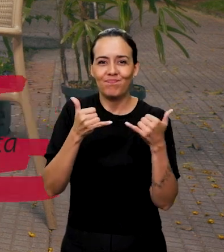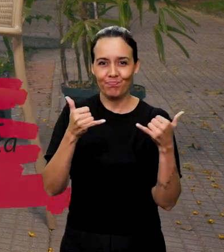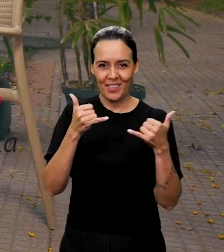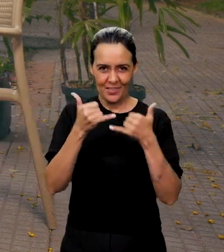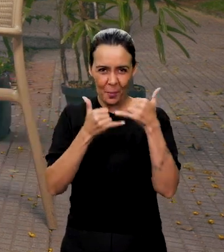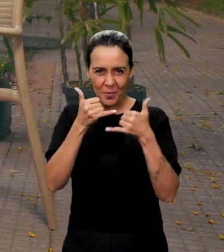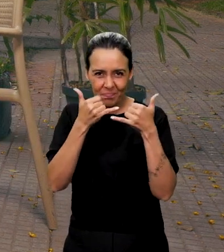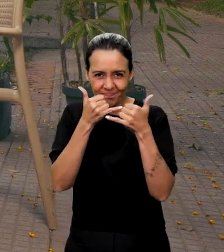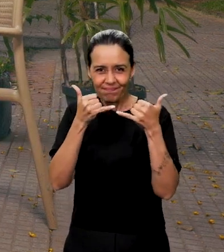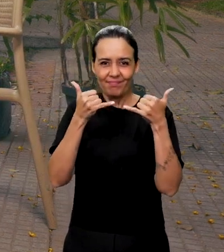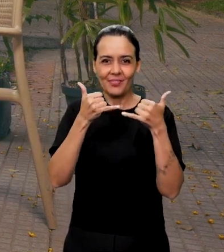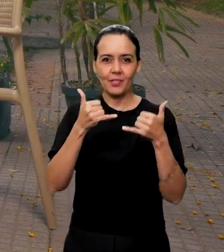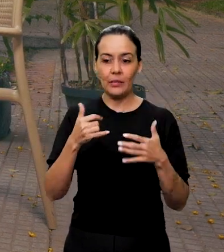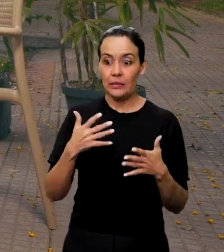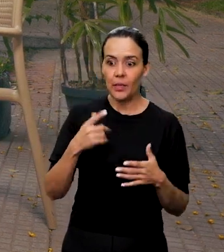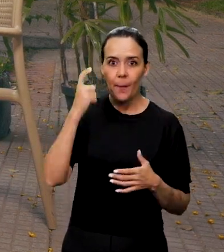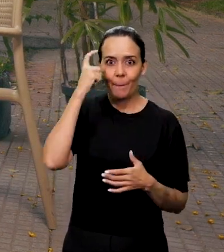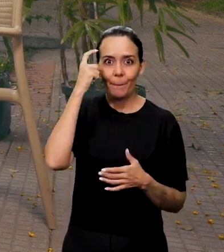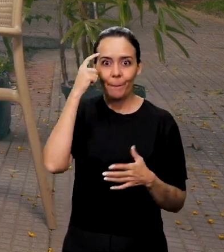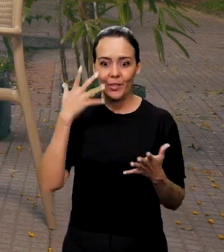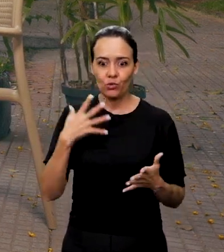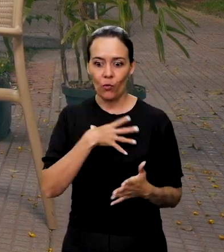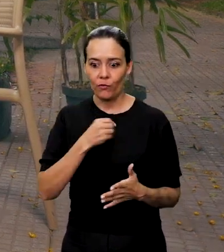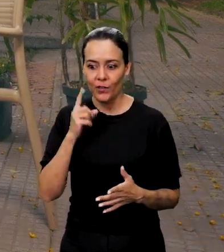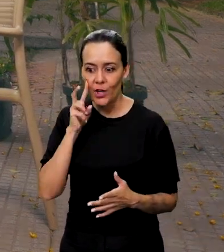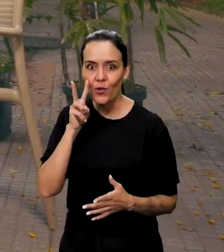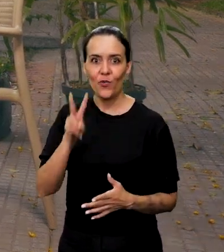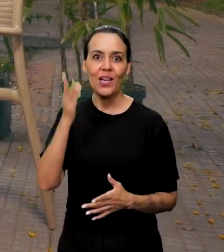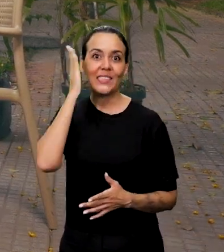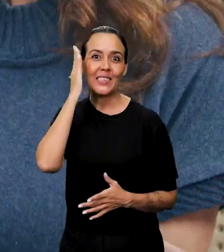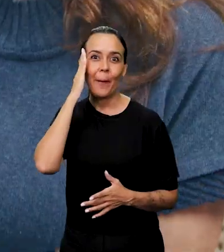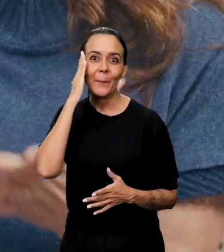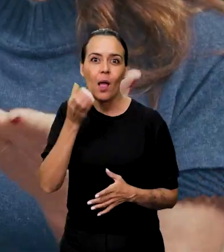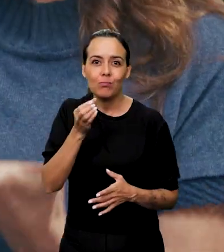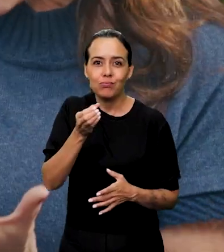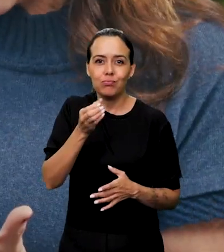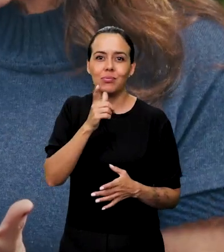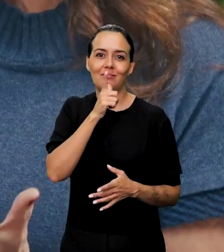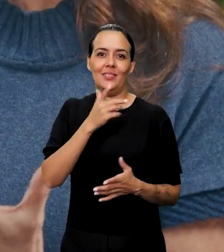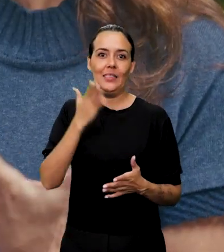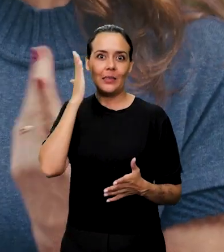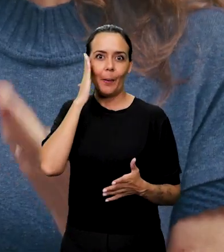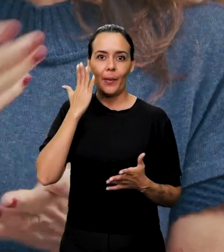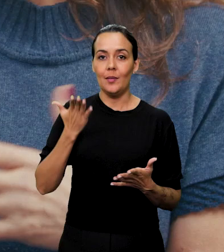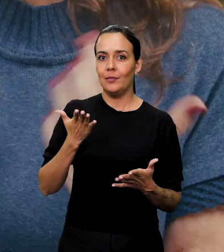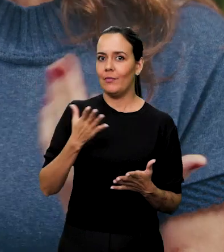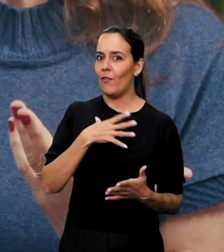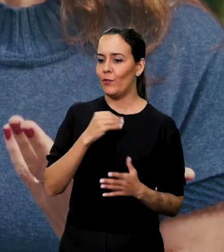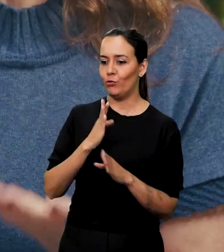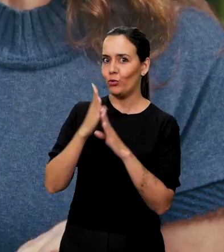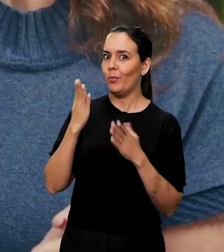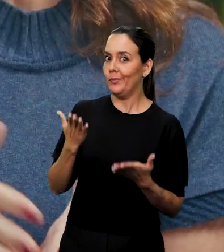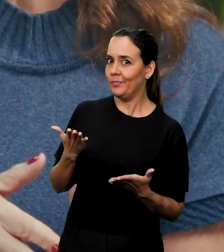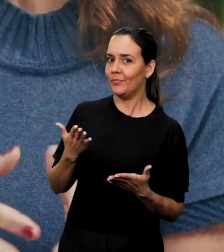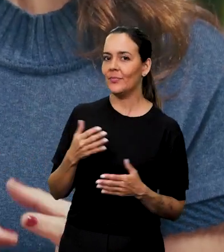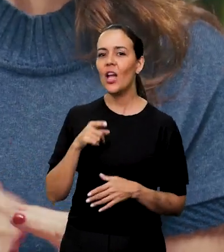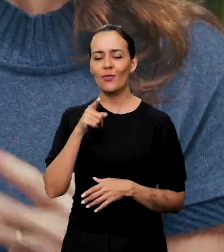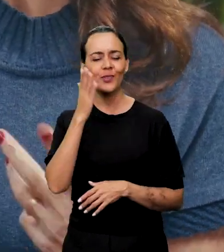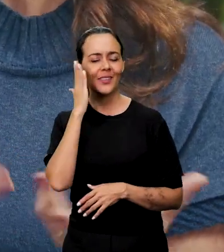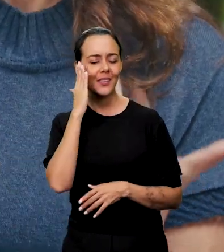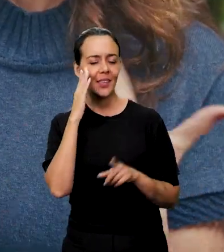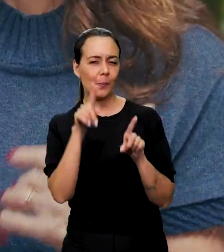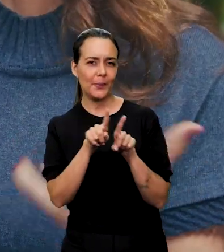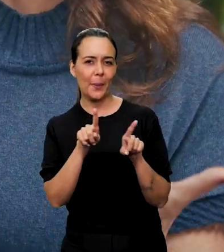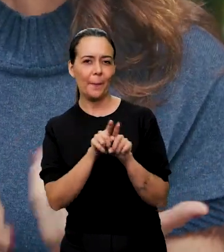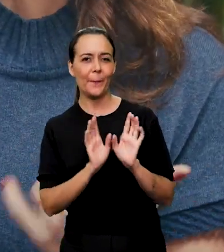no endereço dos filhos e os filhos vissem que ela tinha, sei lá, um vibrador. Os nomes delas na E tela. eu sei, você deve saber muito mais que eu, como é